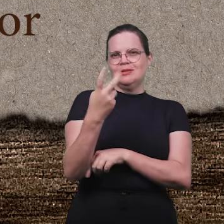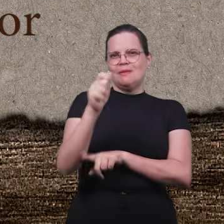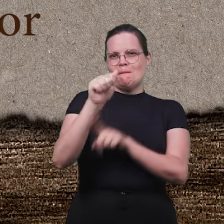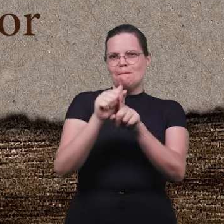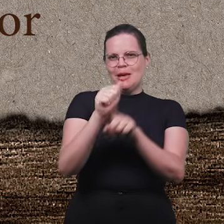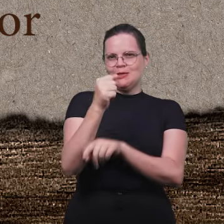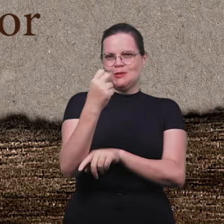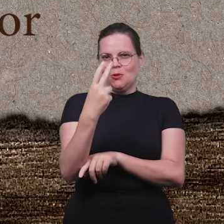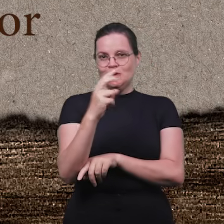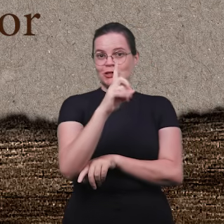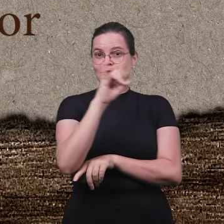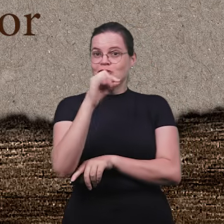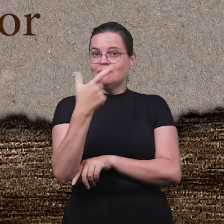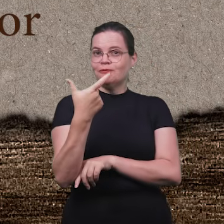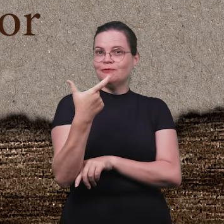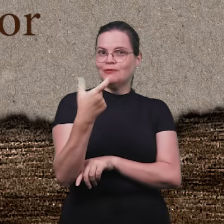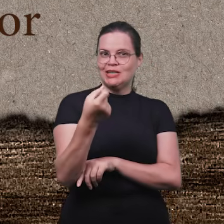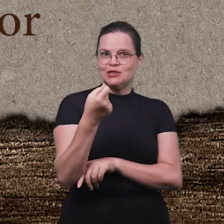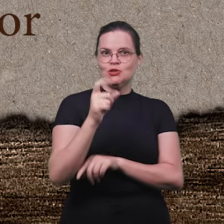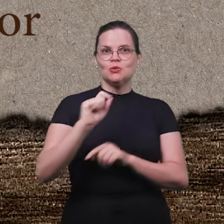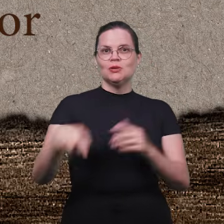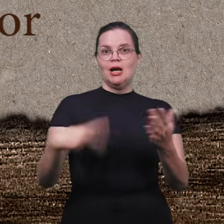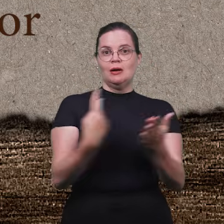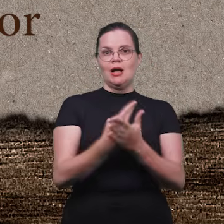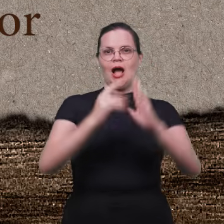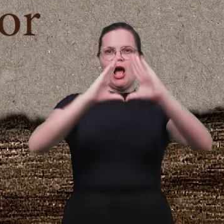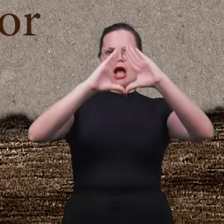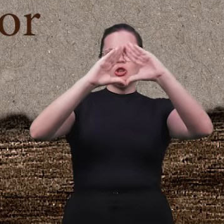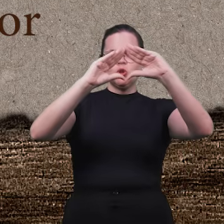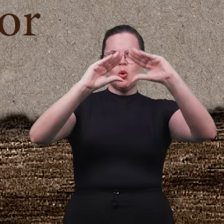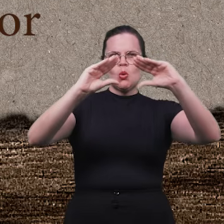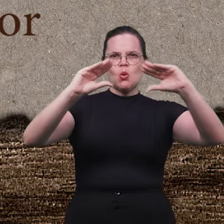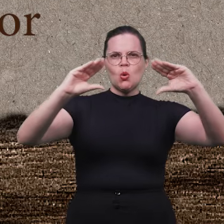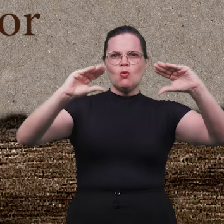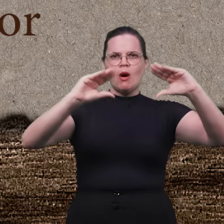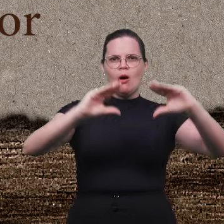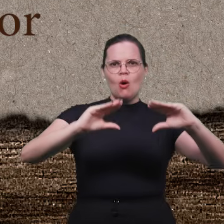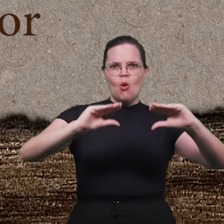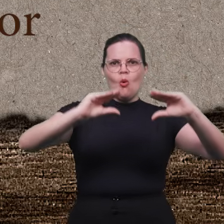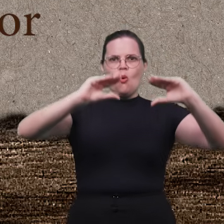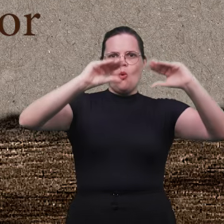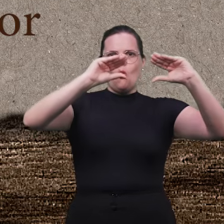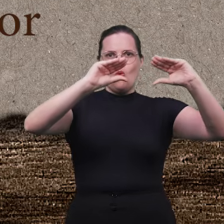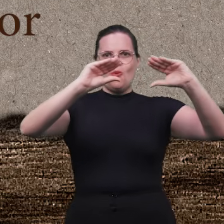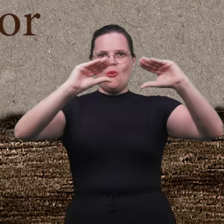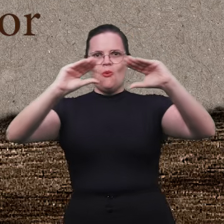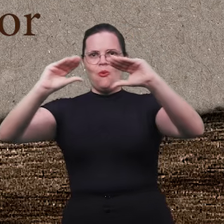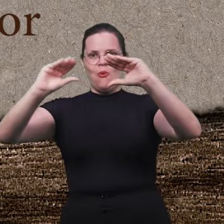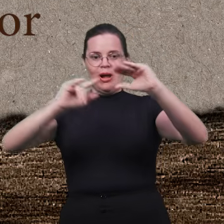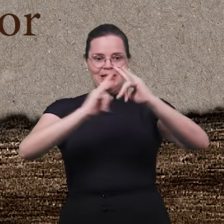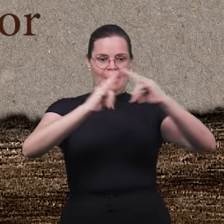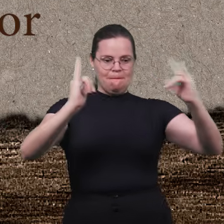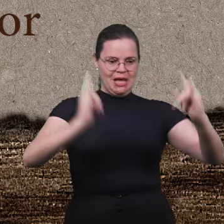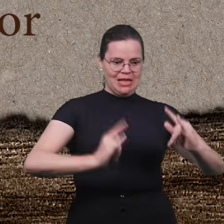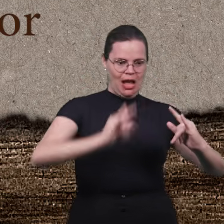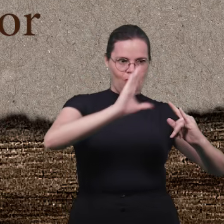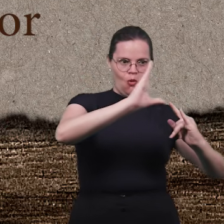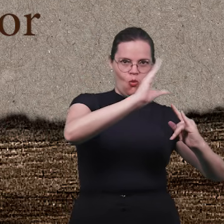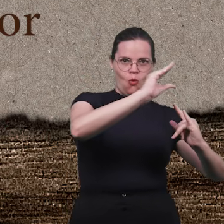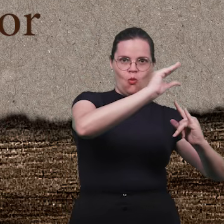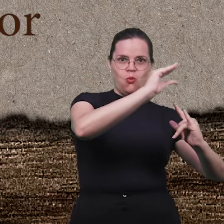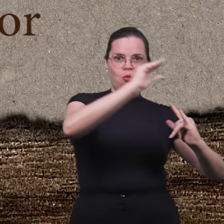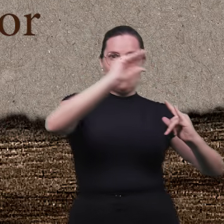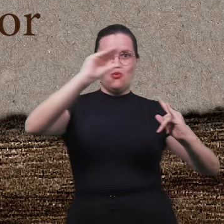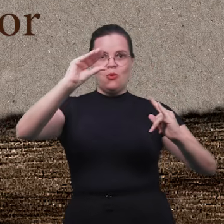aos 20 do mês, que a nuvem se alçou de sobre o tabernáculo da congregação, e os filhos